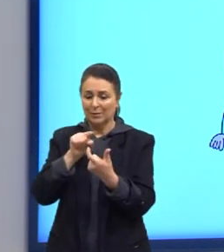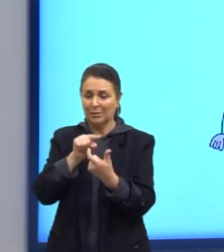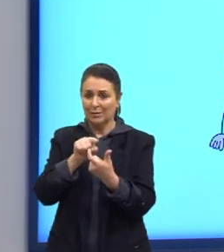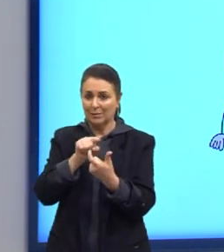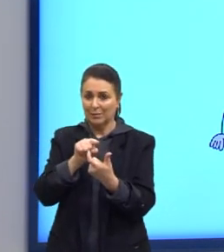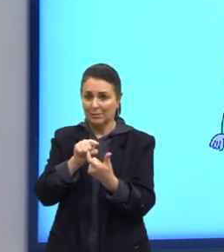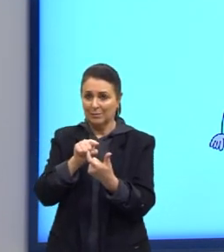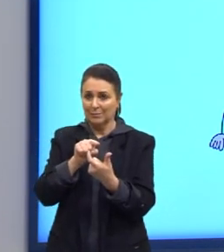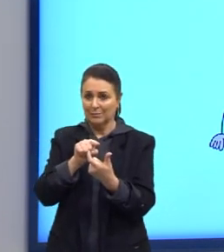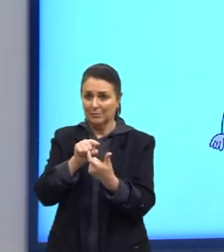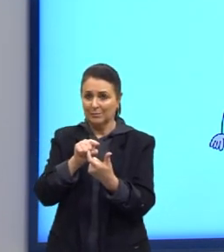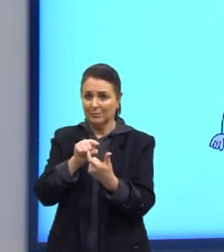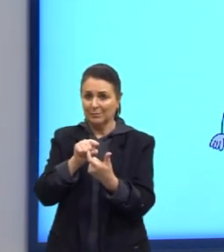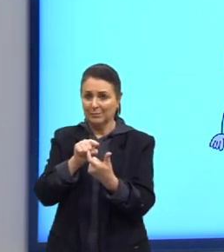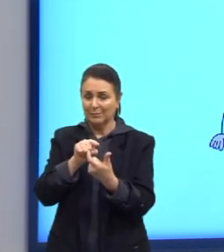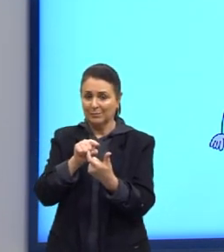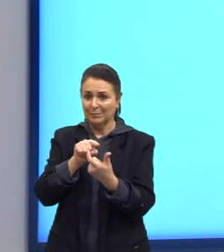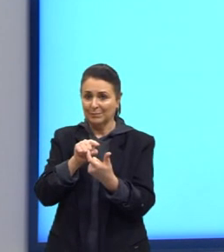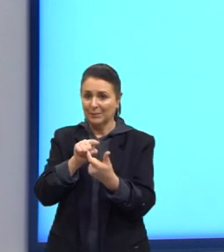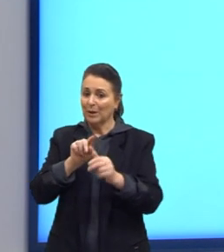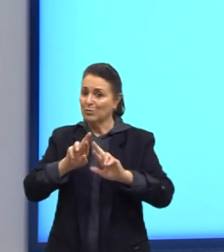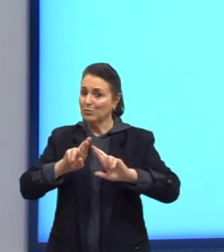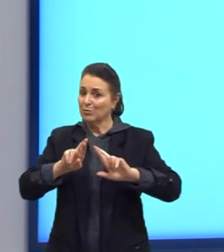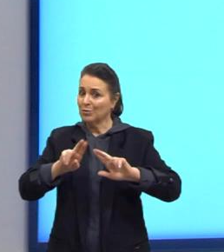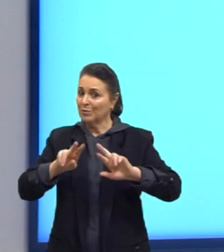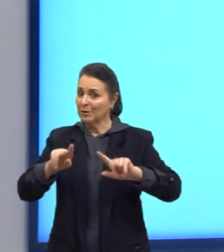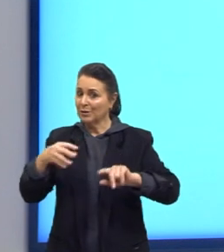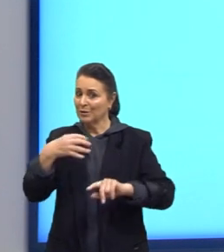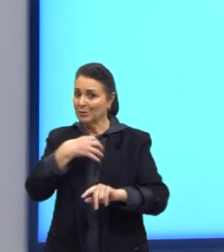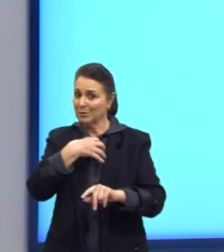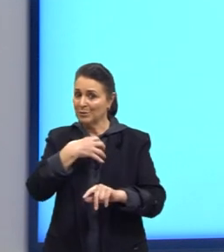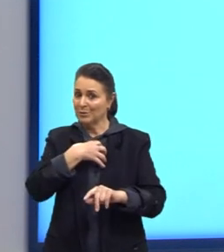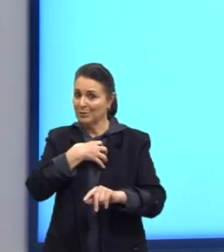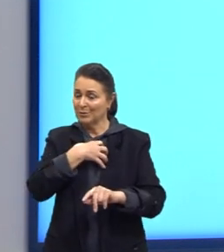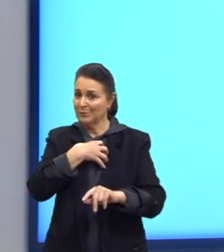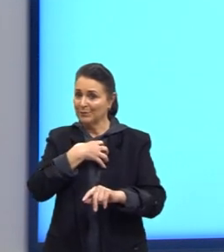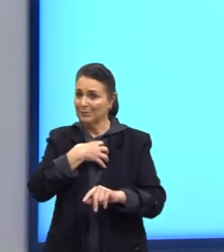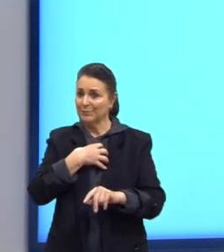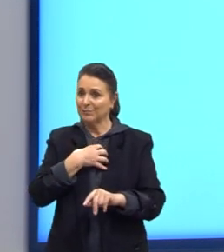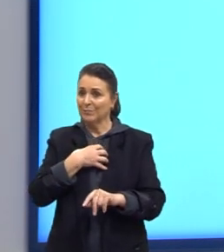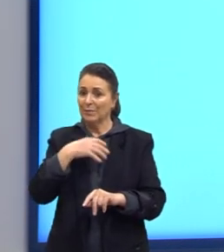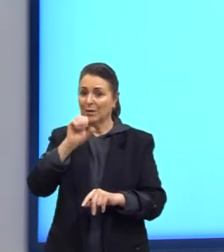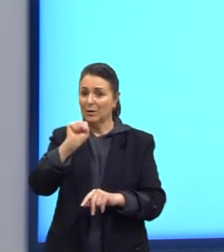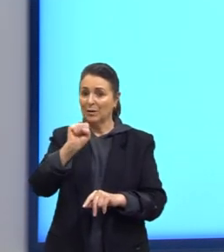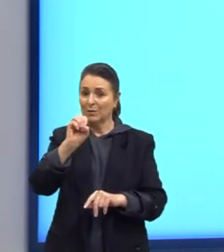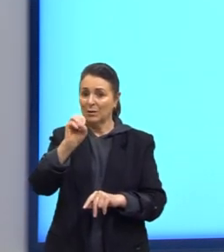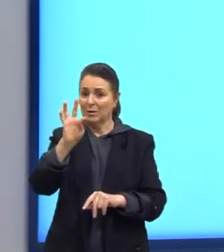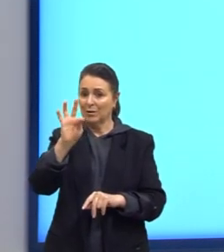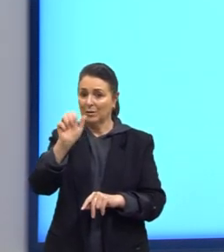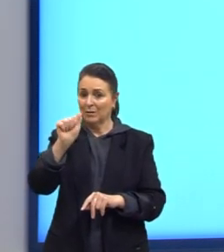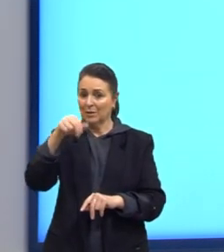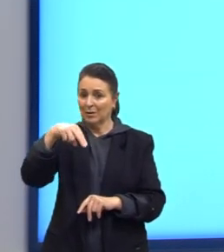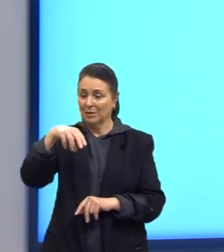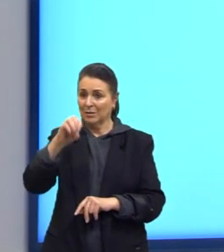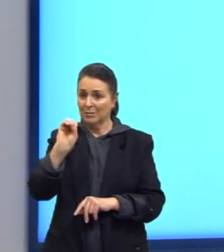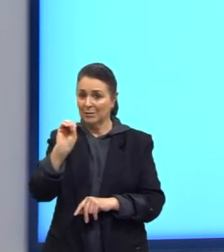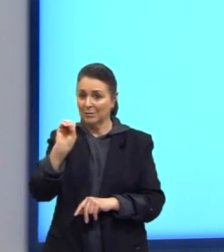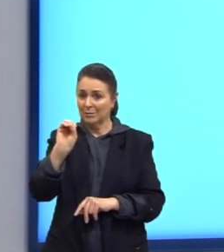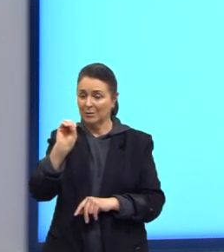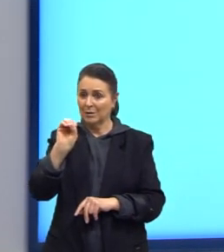polvo então é uma palavra hétero semântica solta no sottano